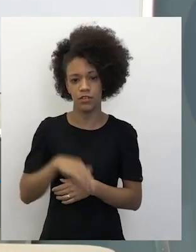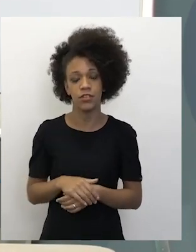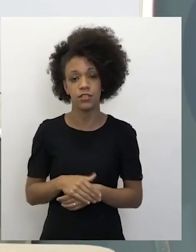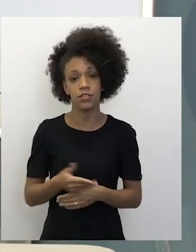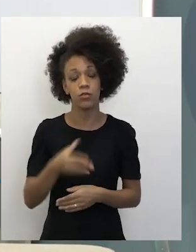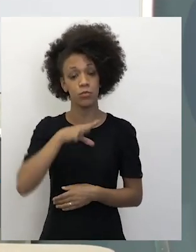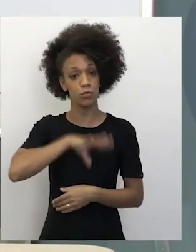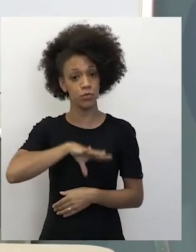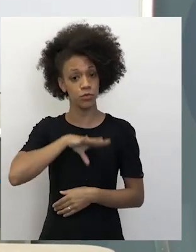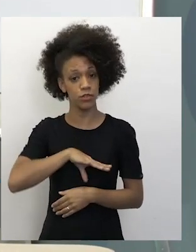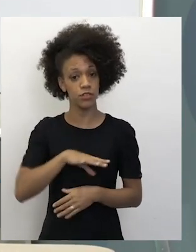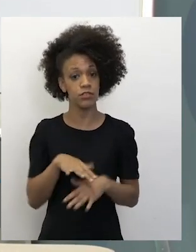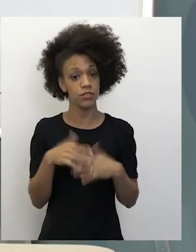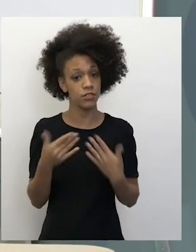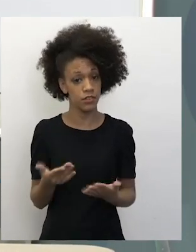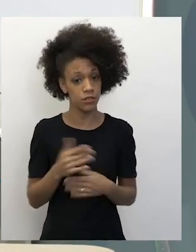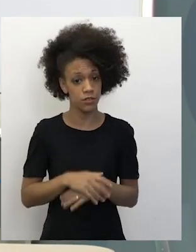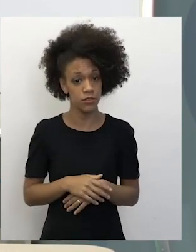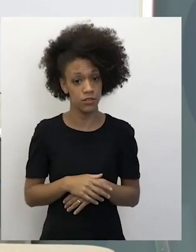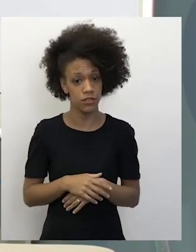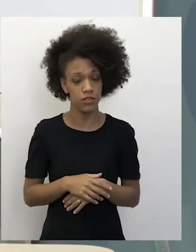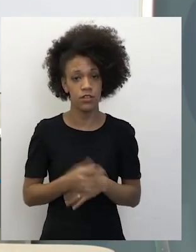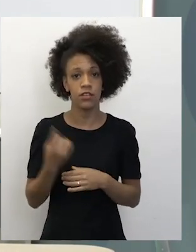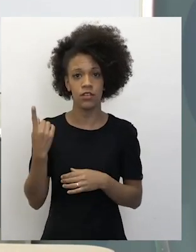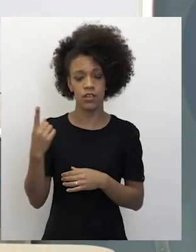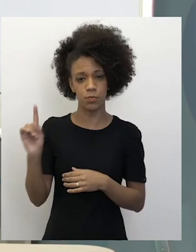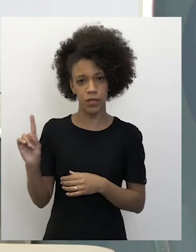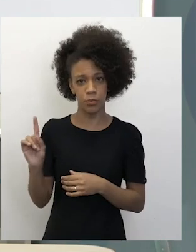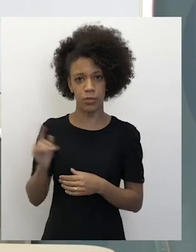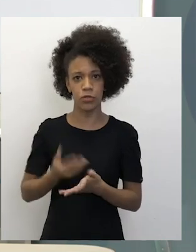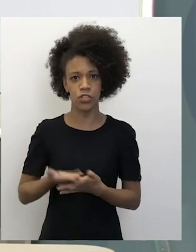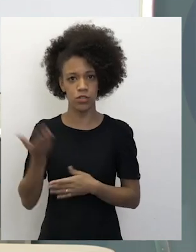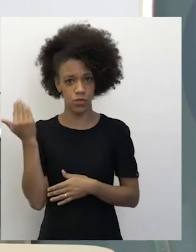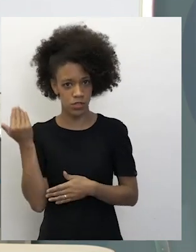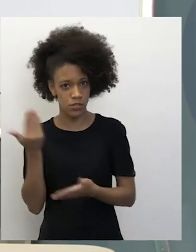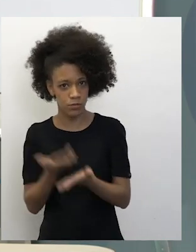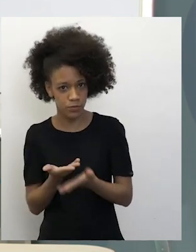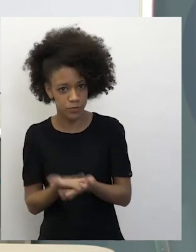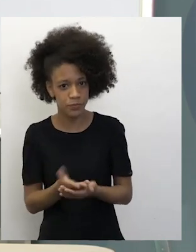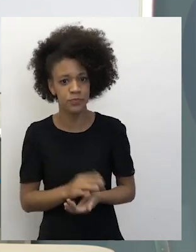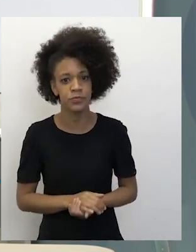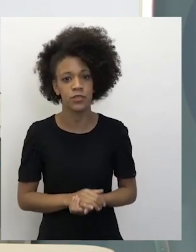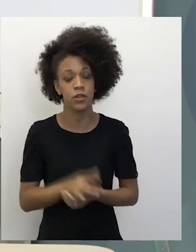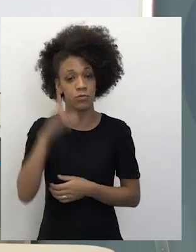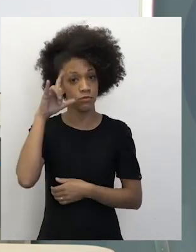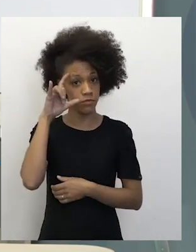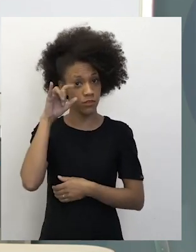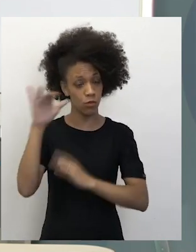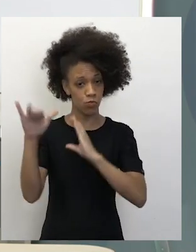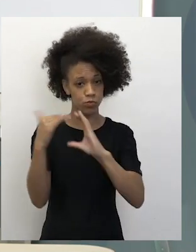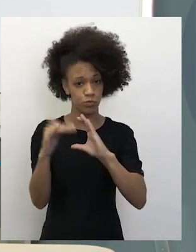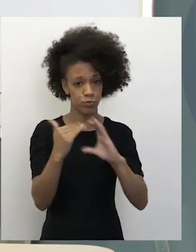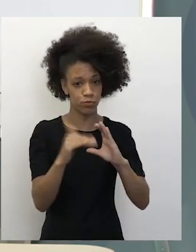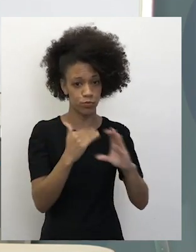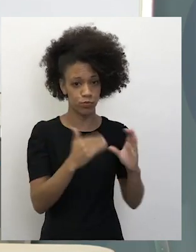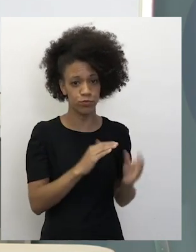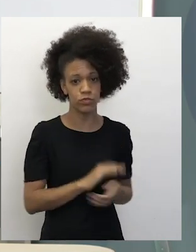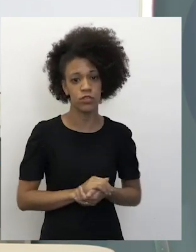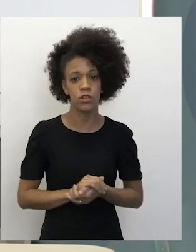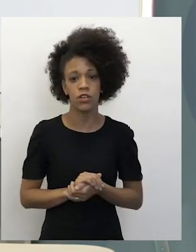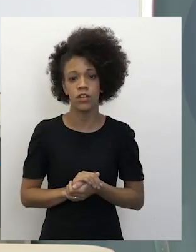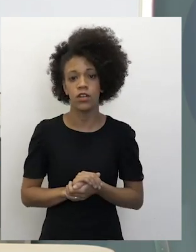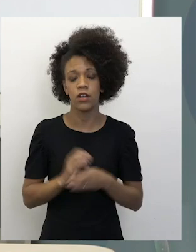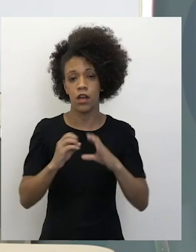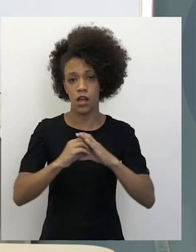uma língua portuguesa então na última não tem que falar do começo pessoal adorou a aula aí precisa no Instagram mandar um dos emojis para nós você